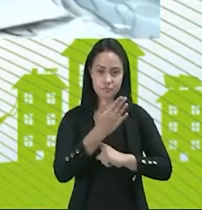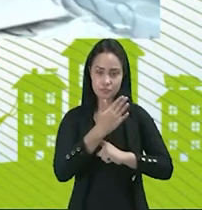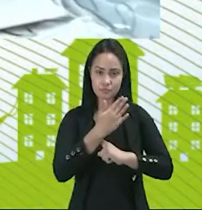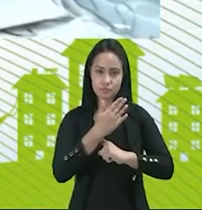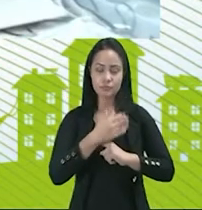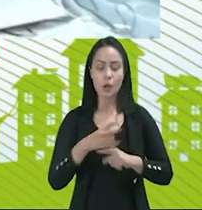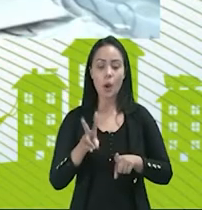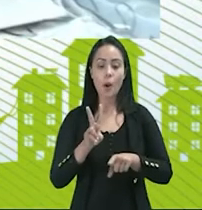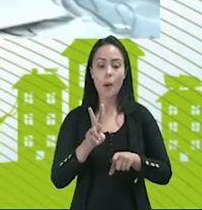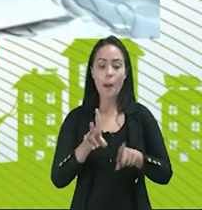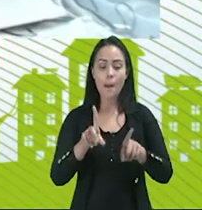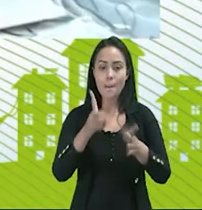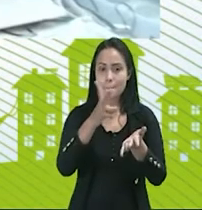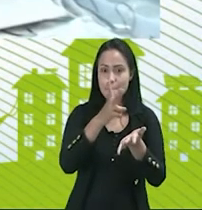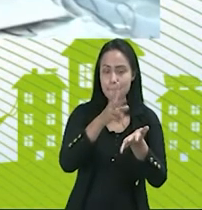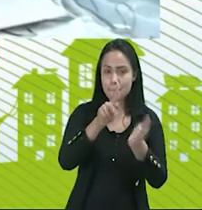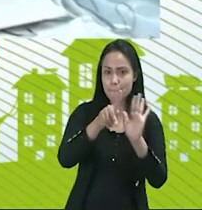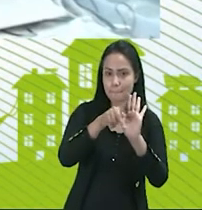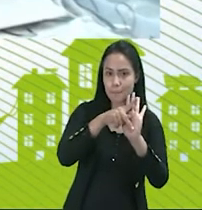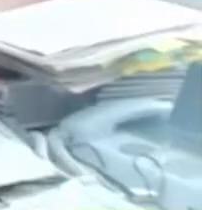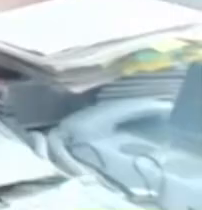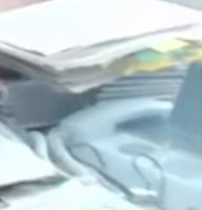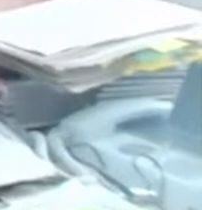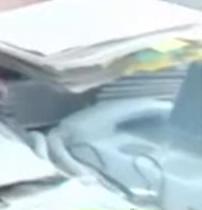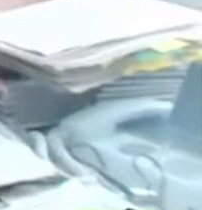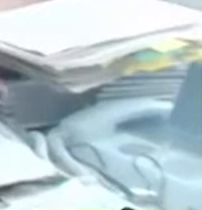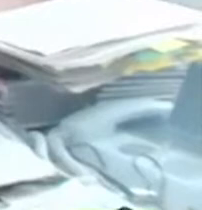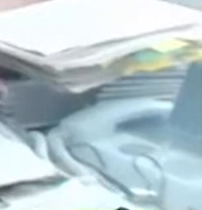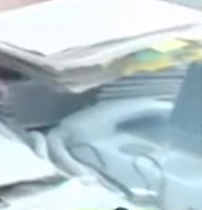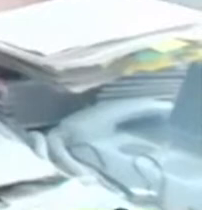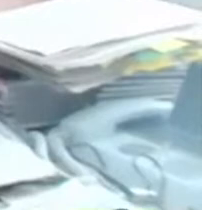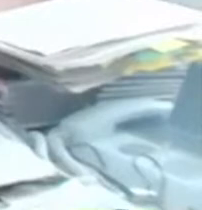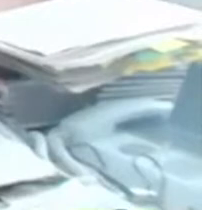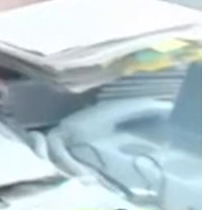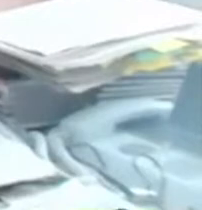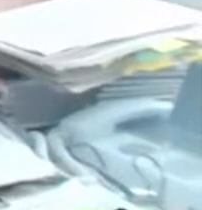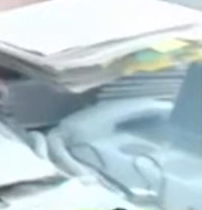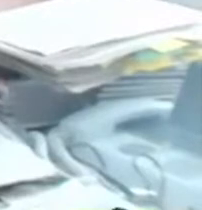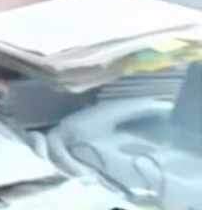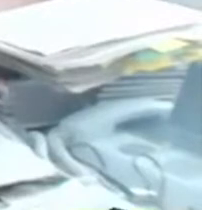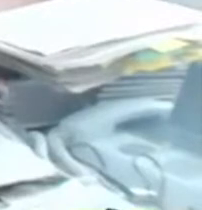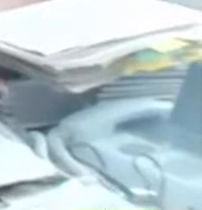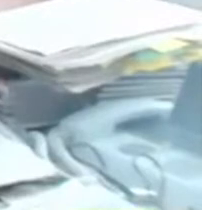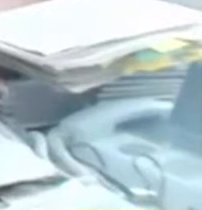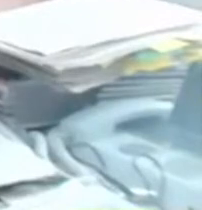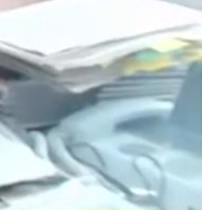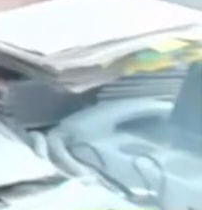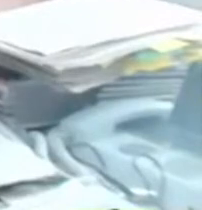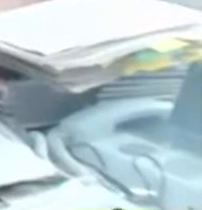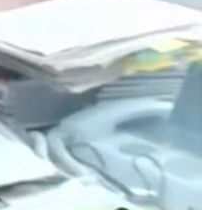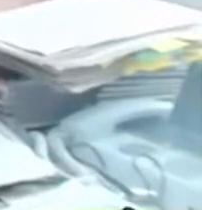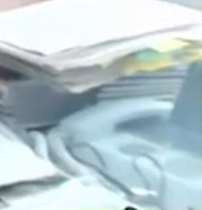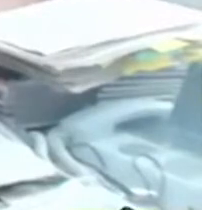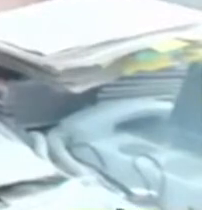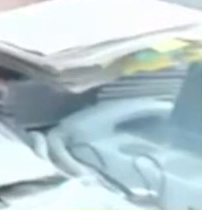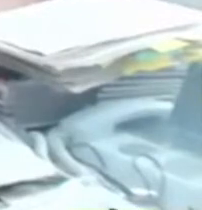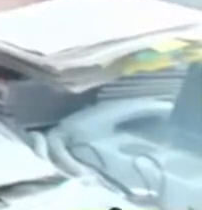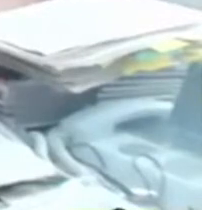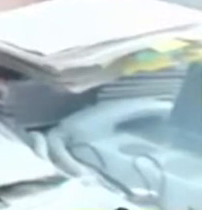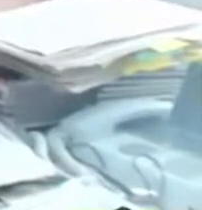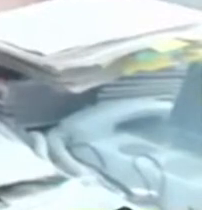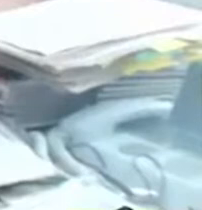a jurisprudência relacionada ao assunto. Não é algo para 2050, é algo para 2030.